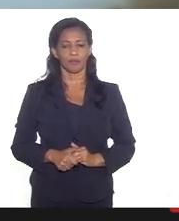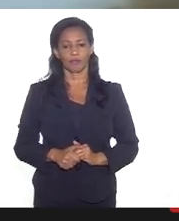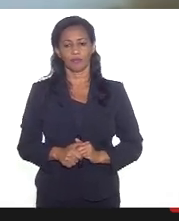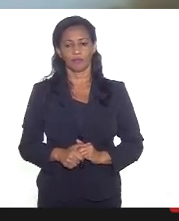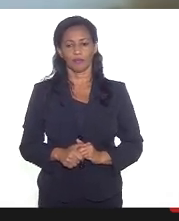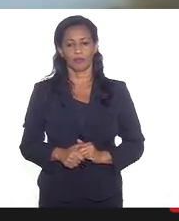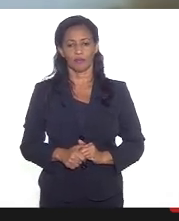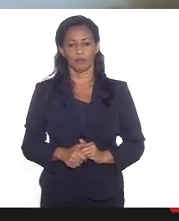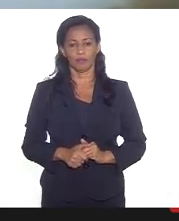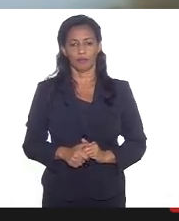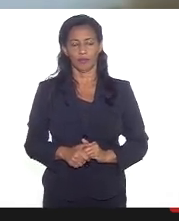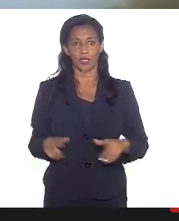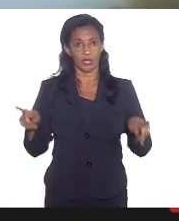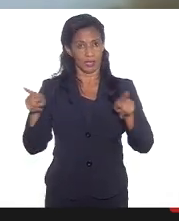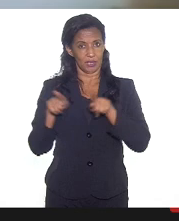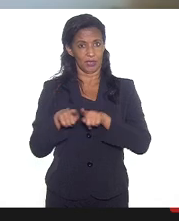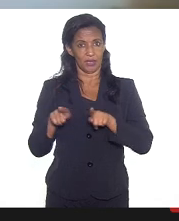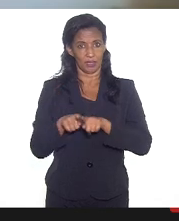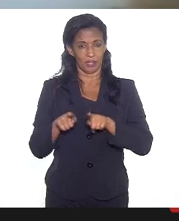A questão